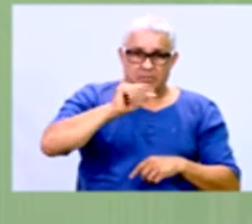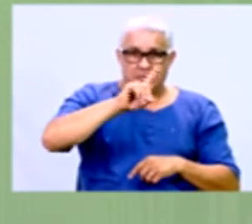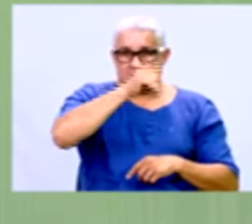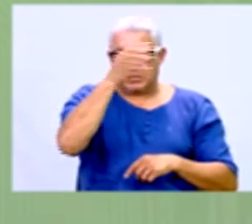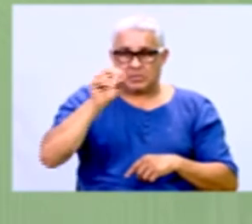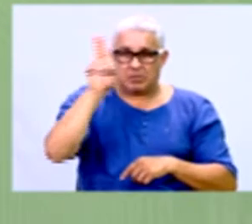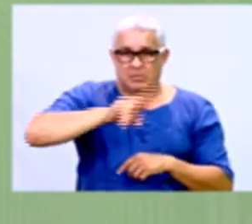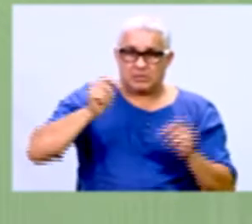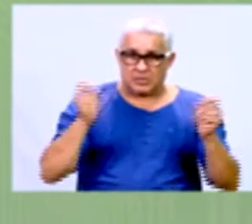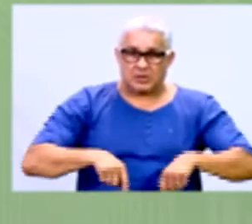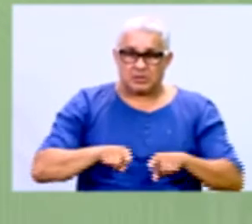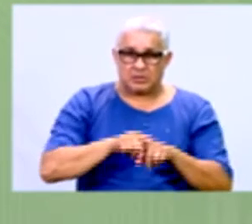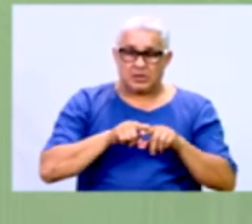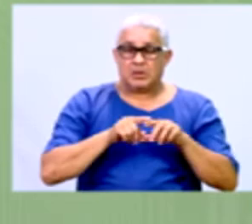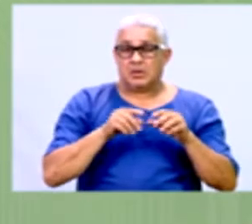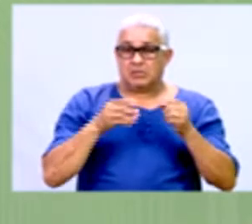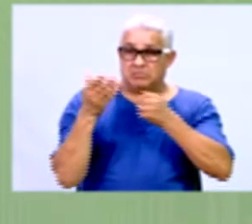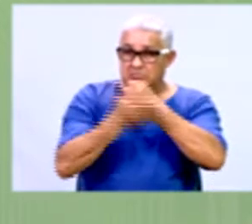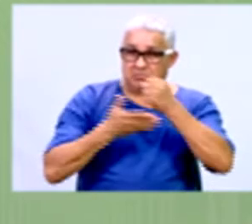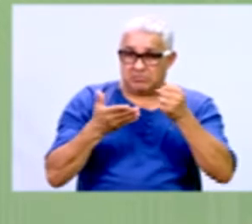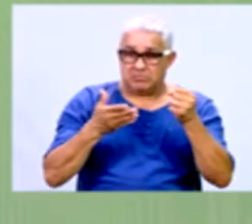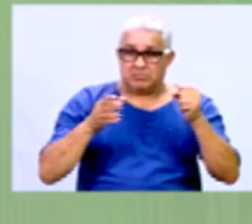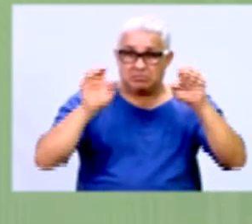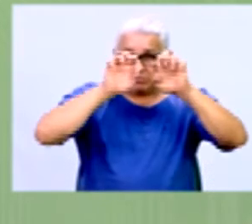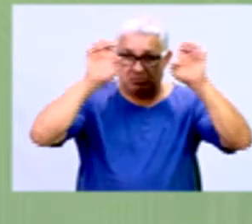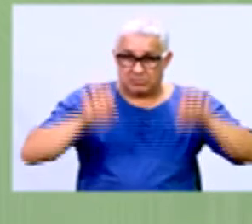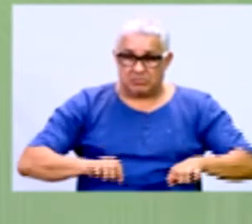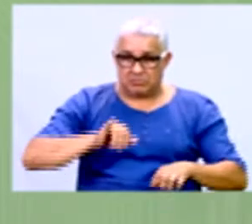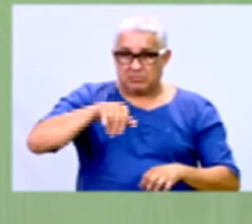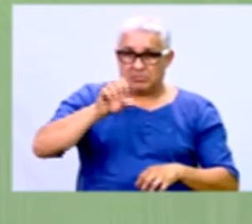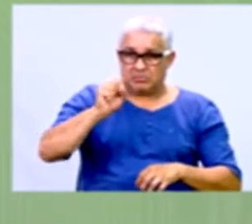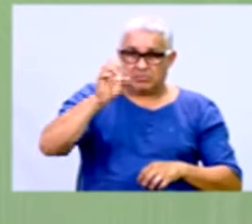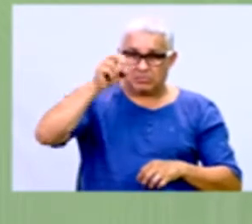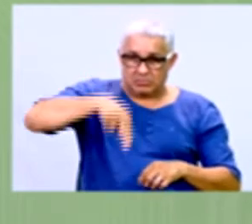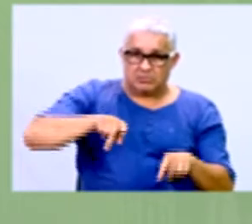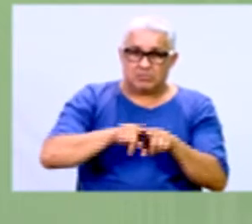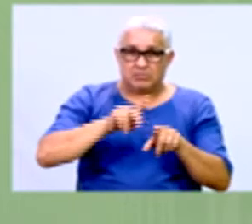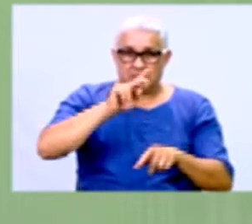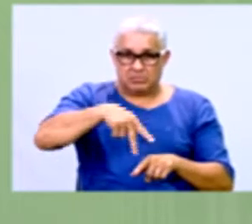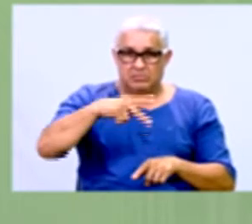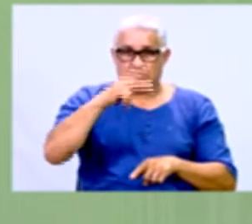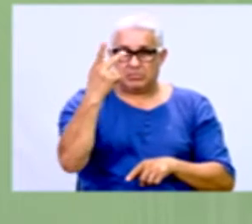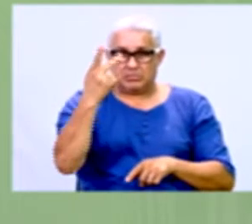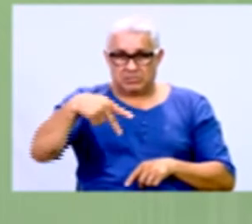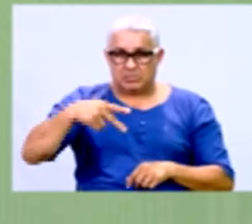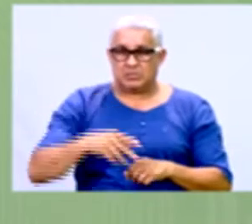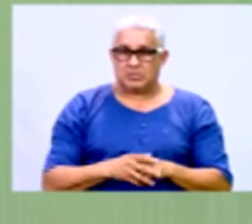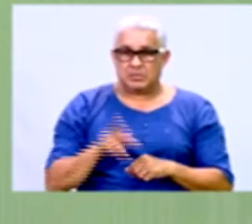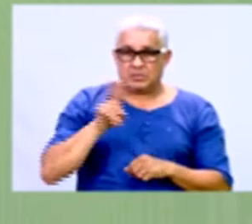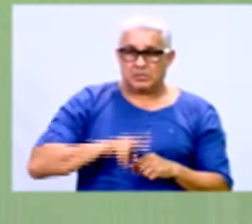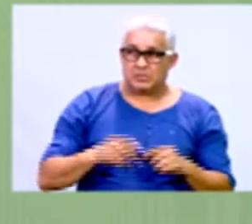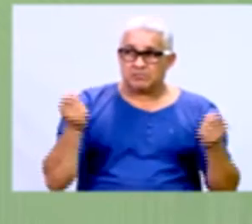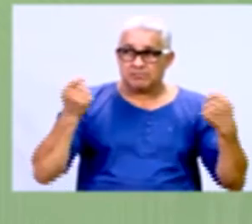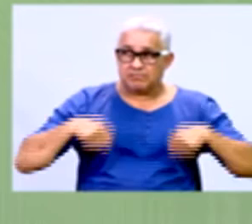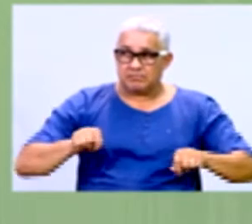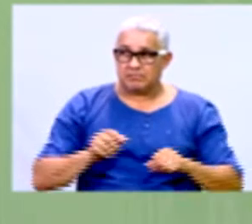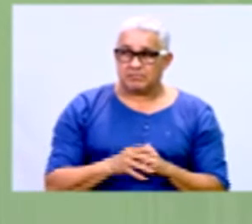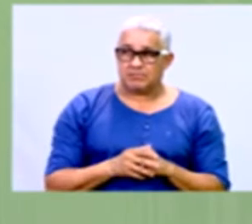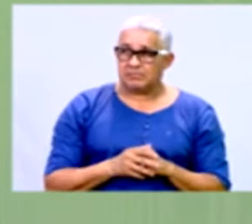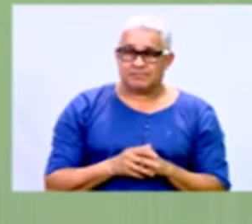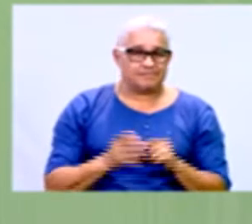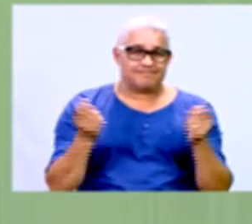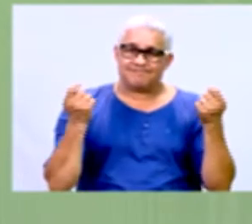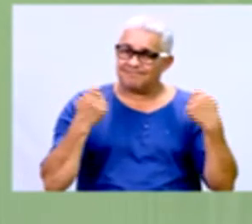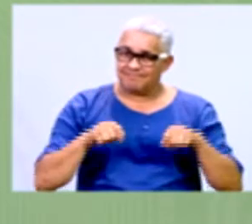Bom, a estrutura básica para a gente trabalhar JSON com PHP, né? Para utilizar o JSON com PHP, não é necessário, galera,